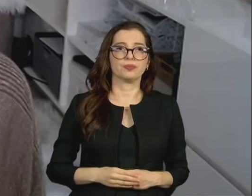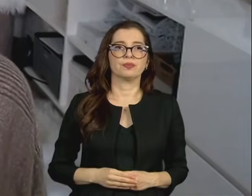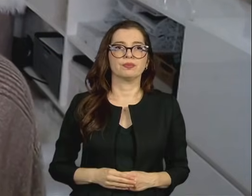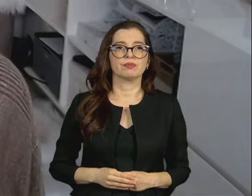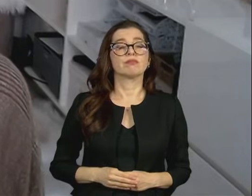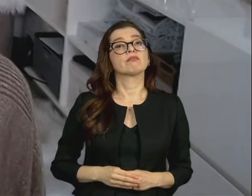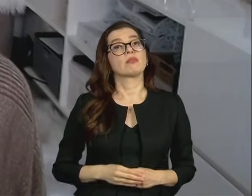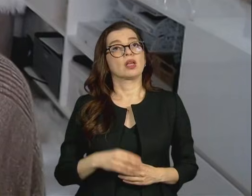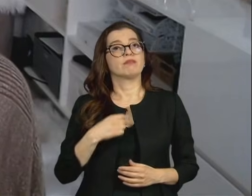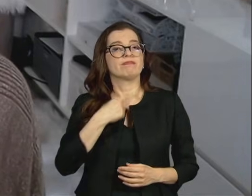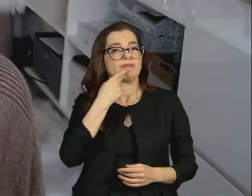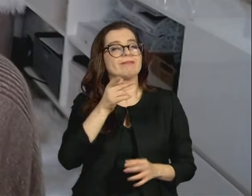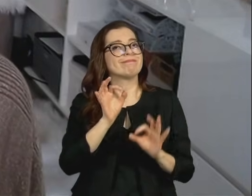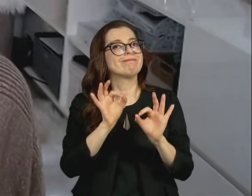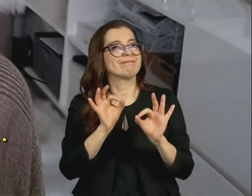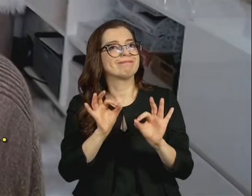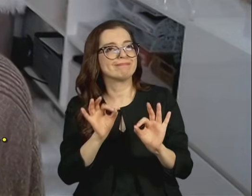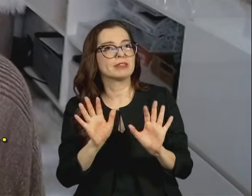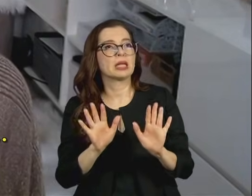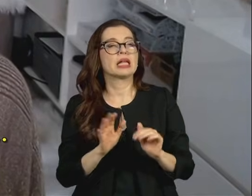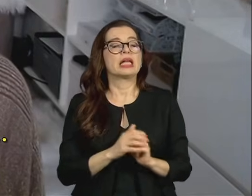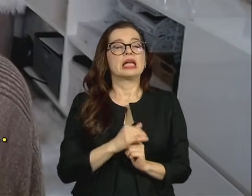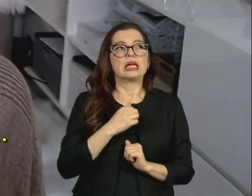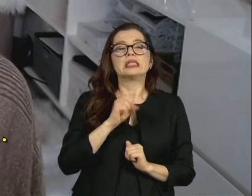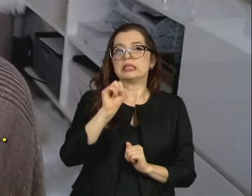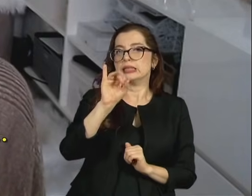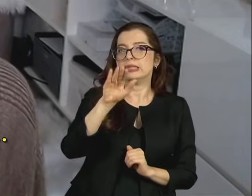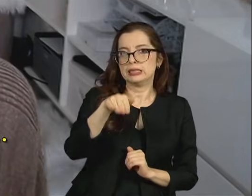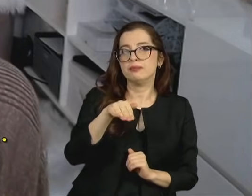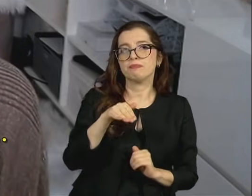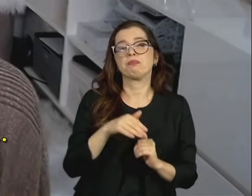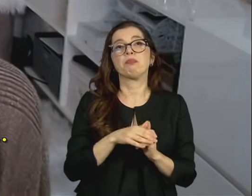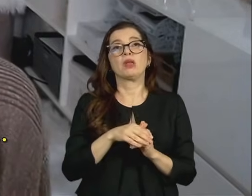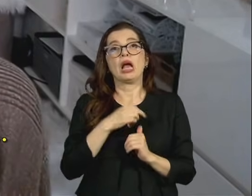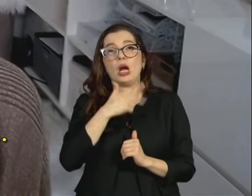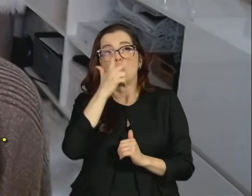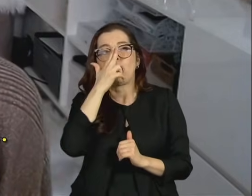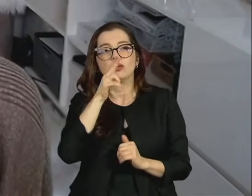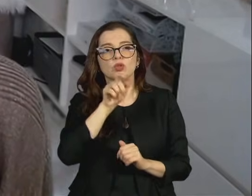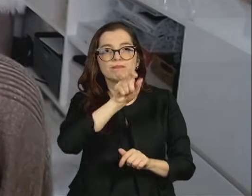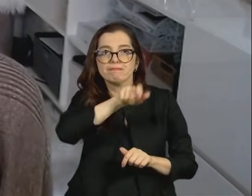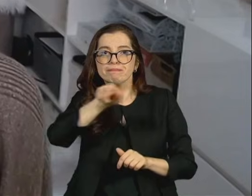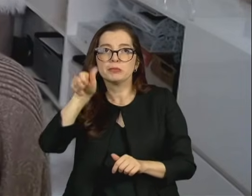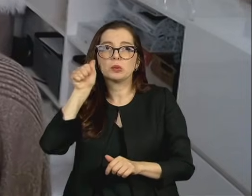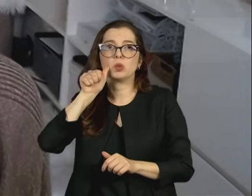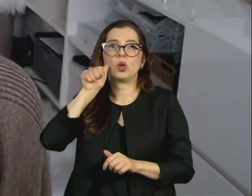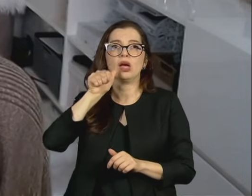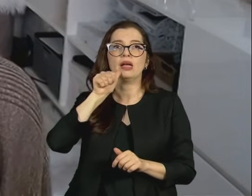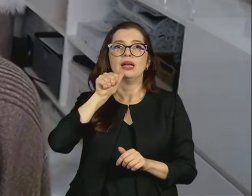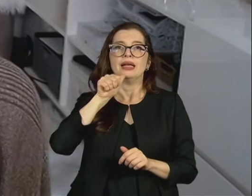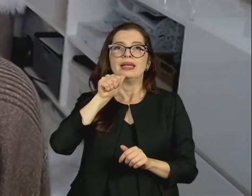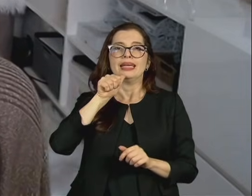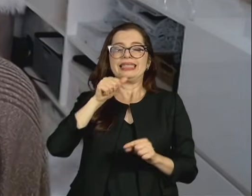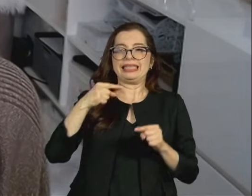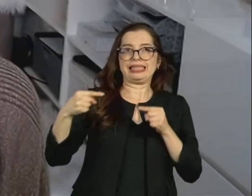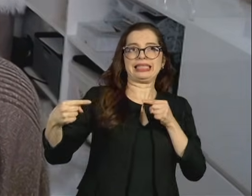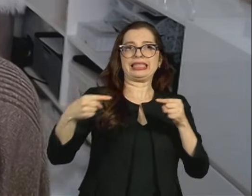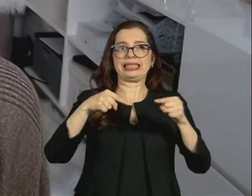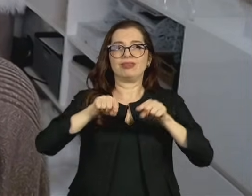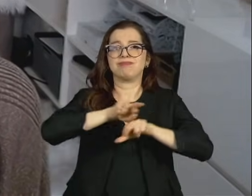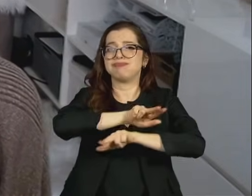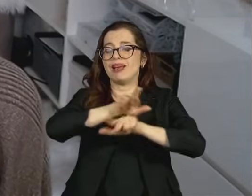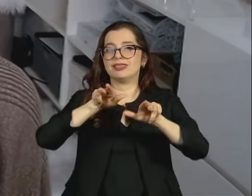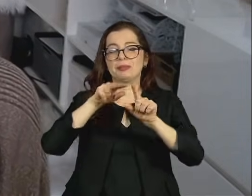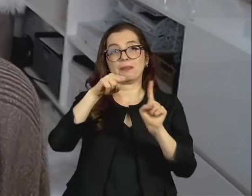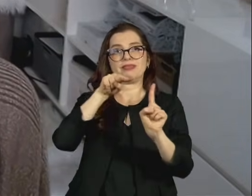I would say that, yes. I think that women have been really under fire from